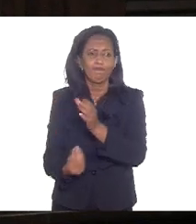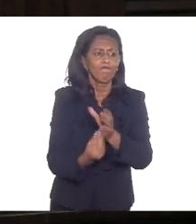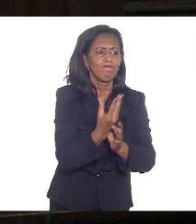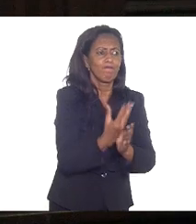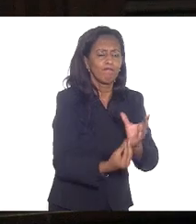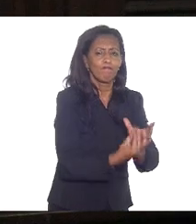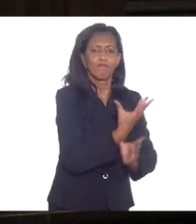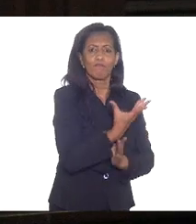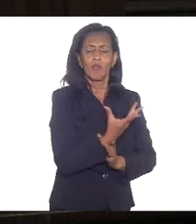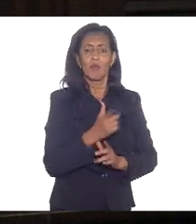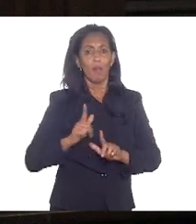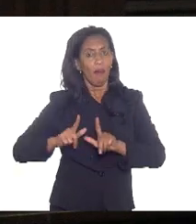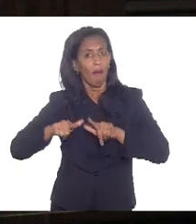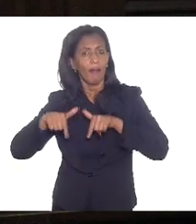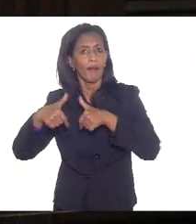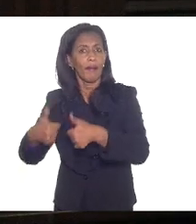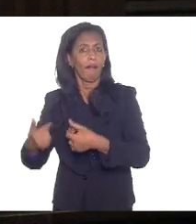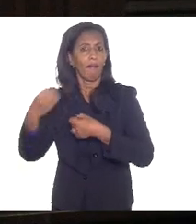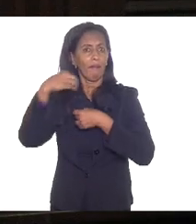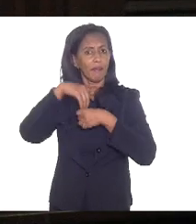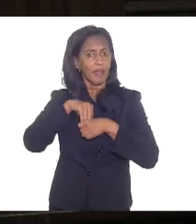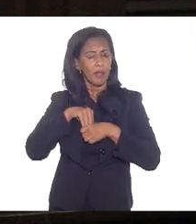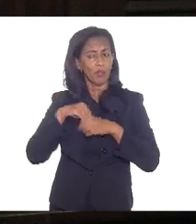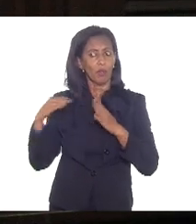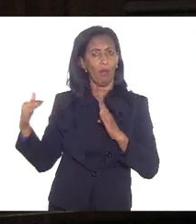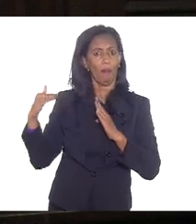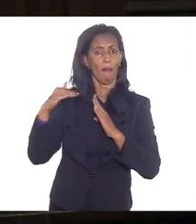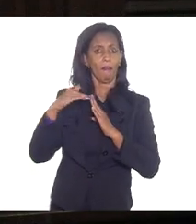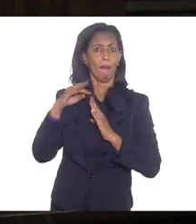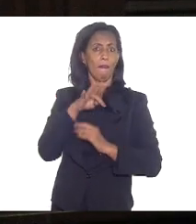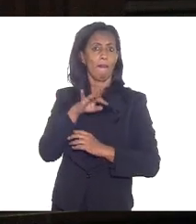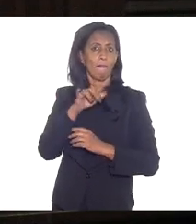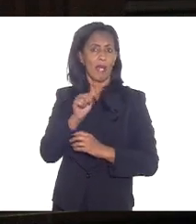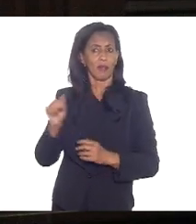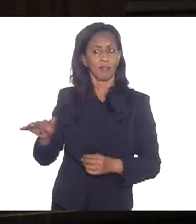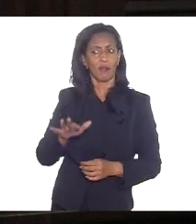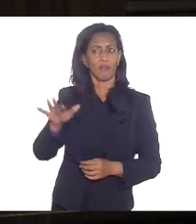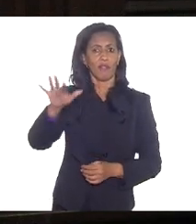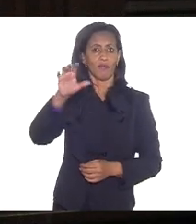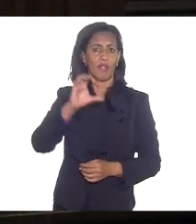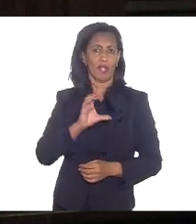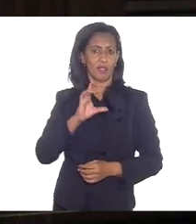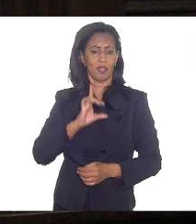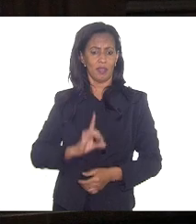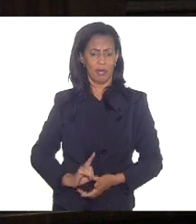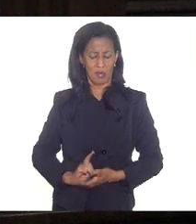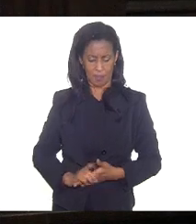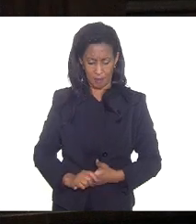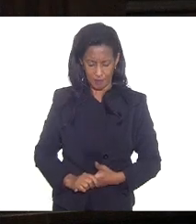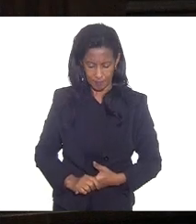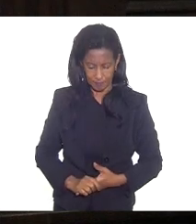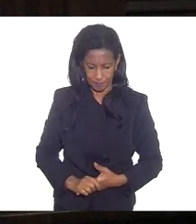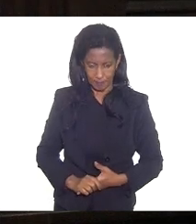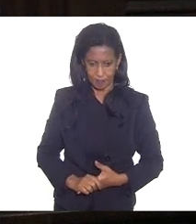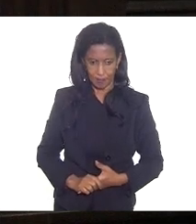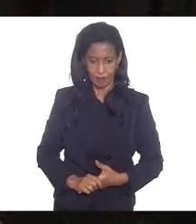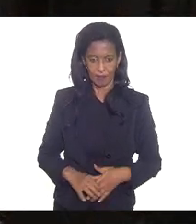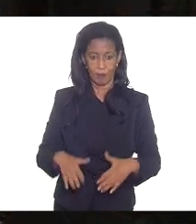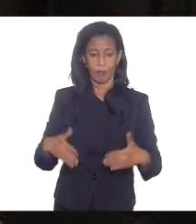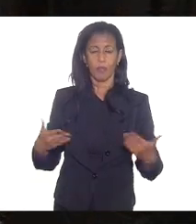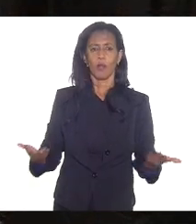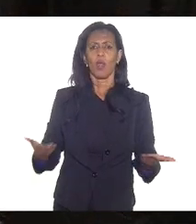as agendas, as ações dentro do plano de metas Favela Cidadã. Deputada Renata Souza. Muito obrigada, senhor deputado